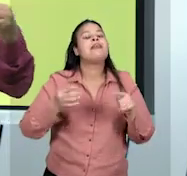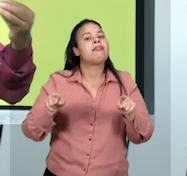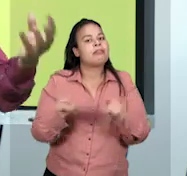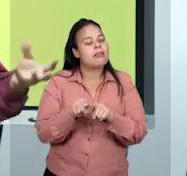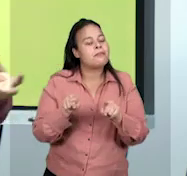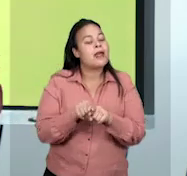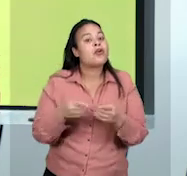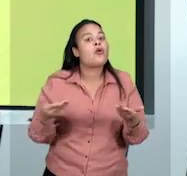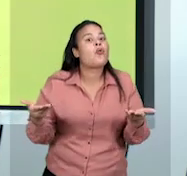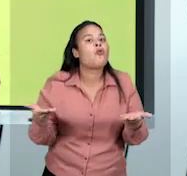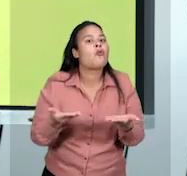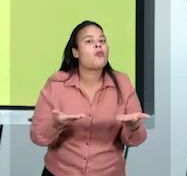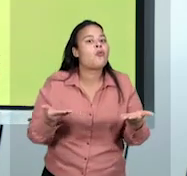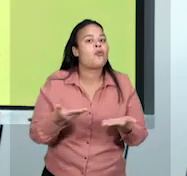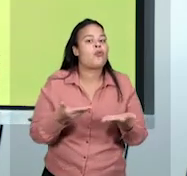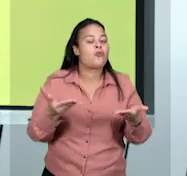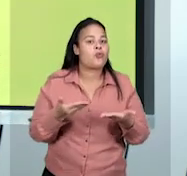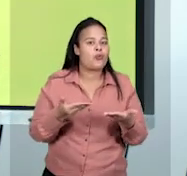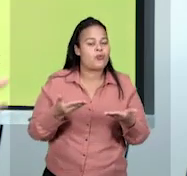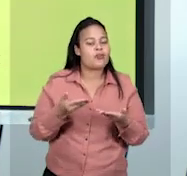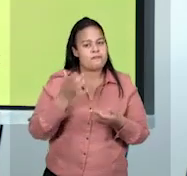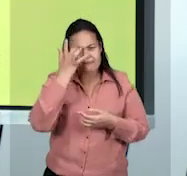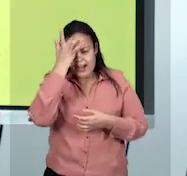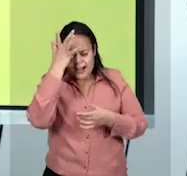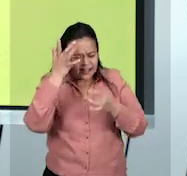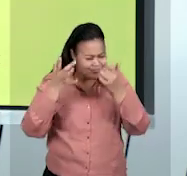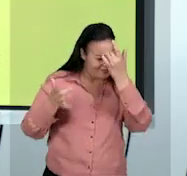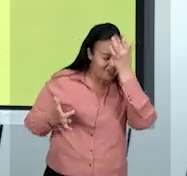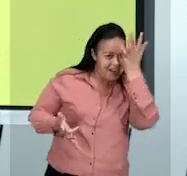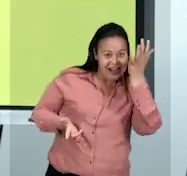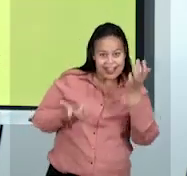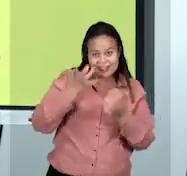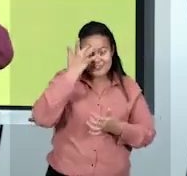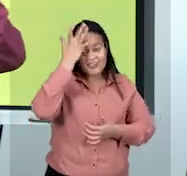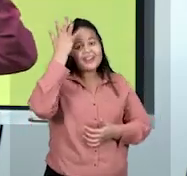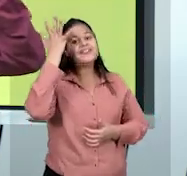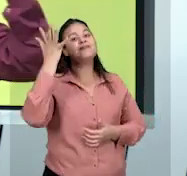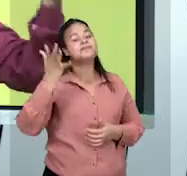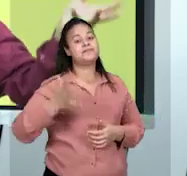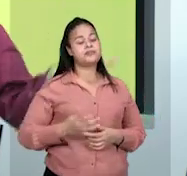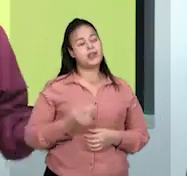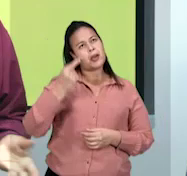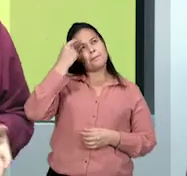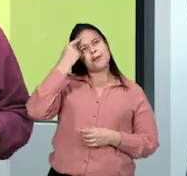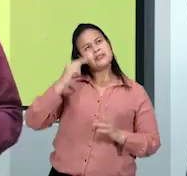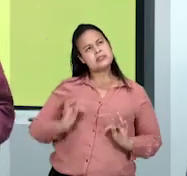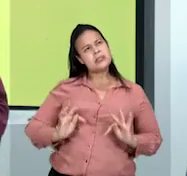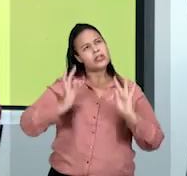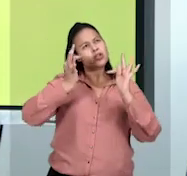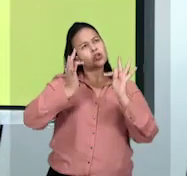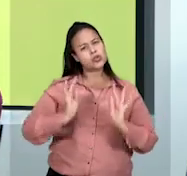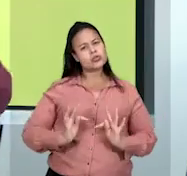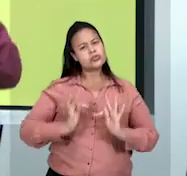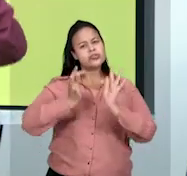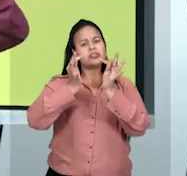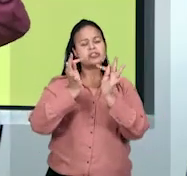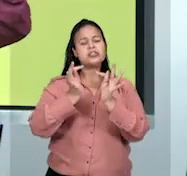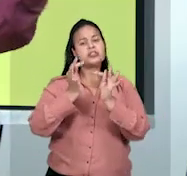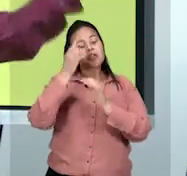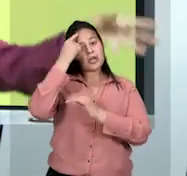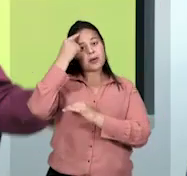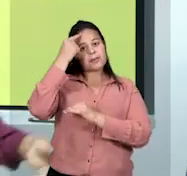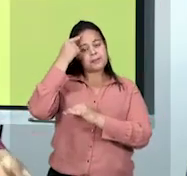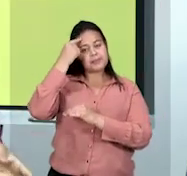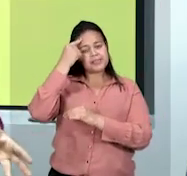da tecnologia, das facilidades. E quando eu penso em tecnologia, eu penso desde a